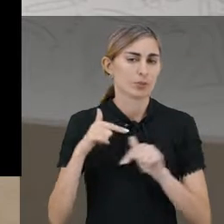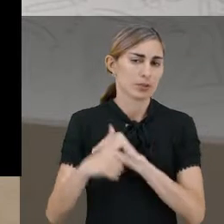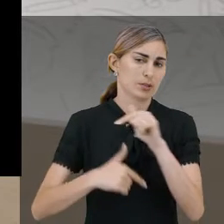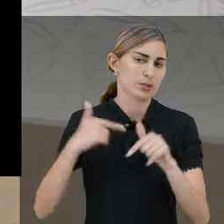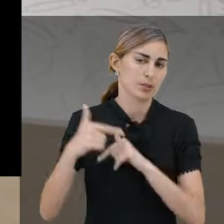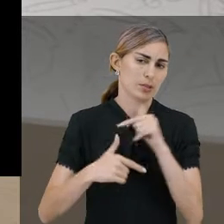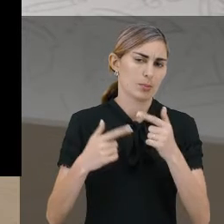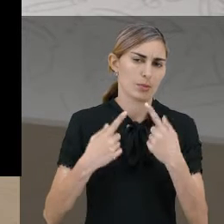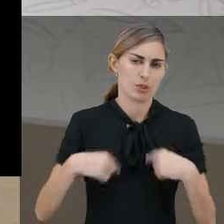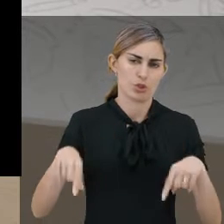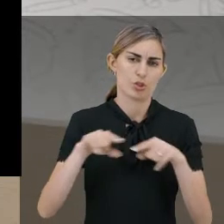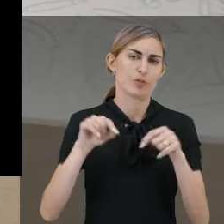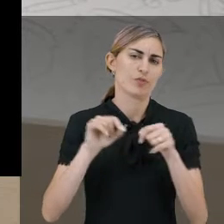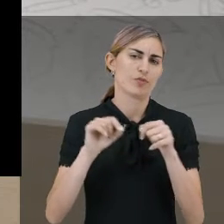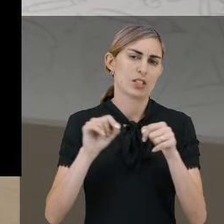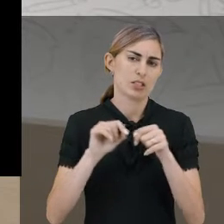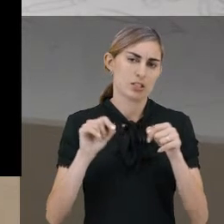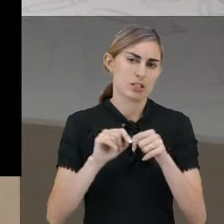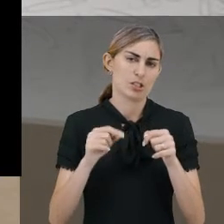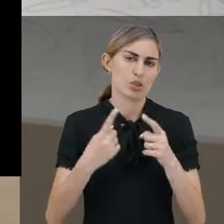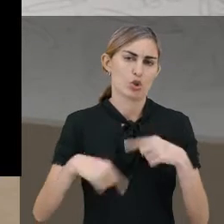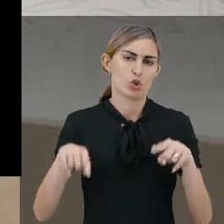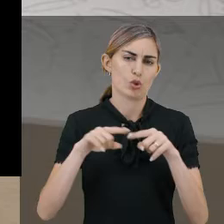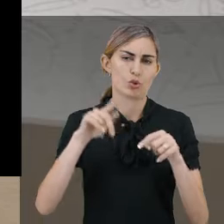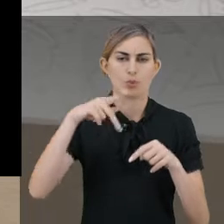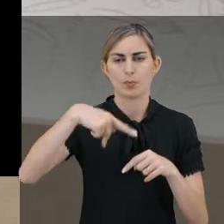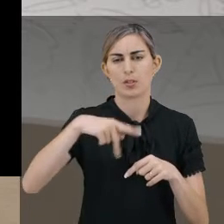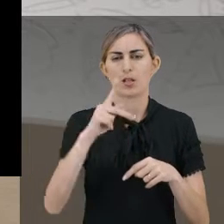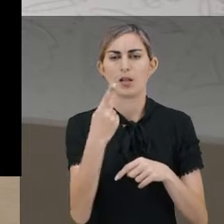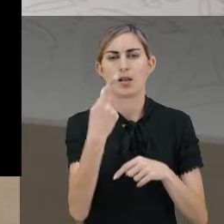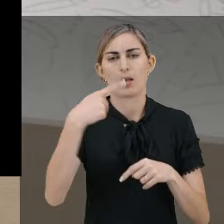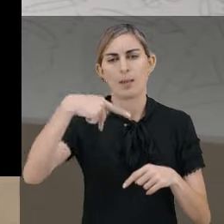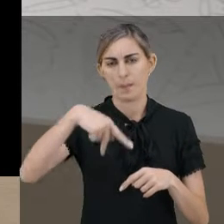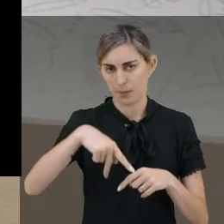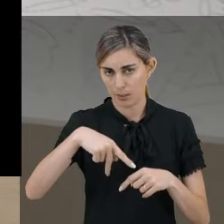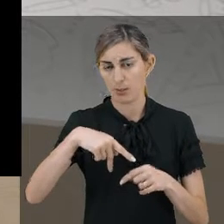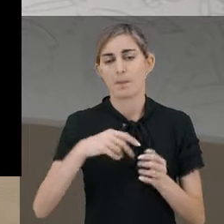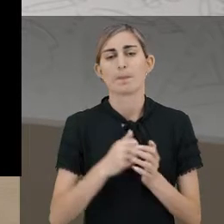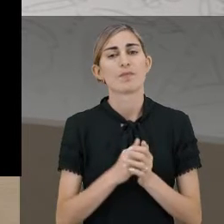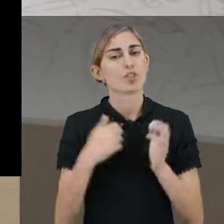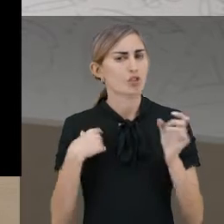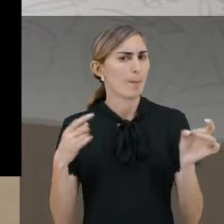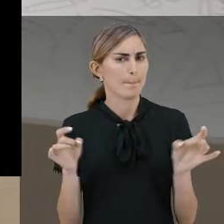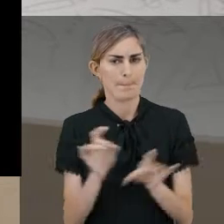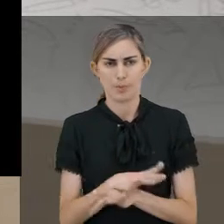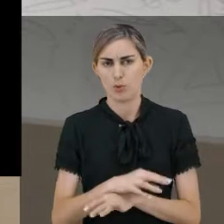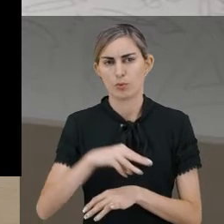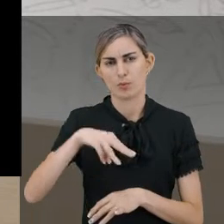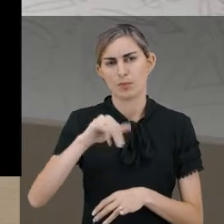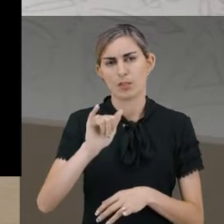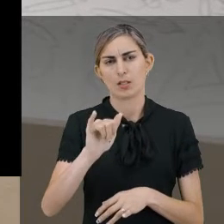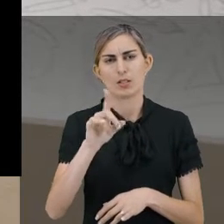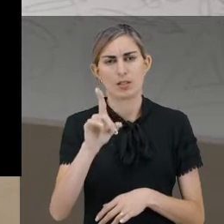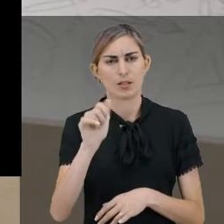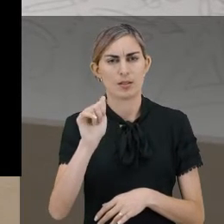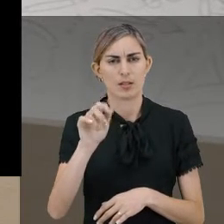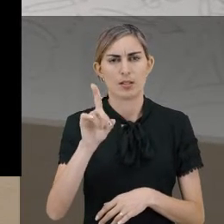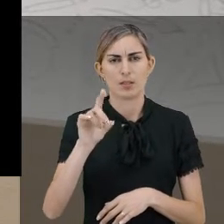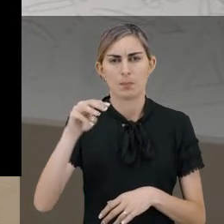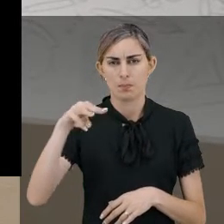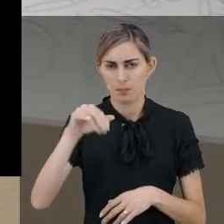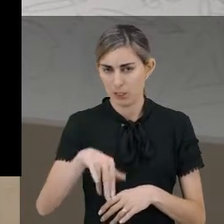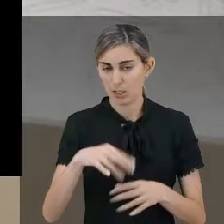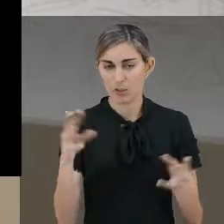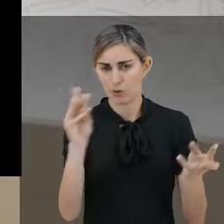o trabalho que nós precisávamos executar no nosso PHP MyAdmin está finalizado. Vamos